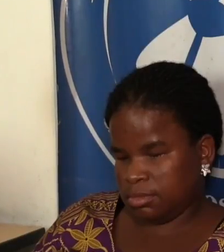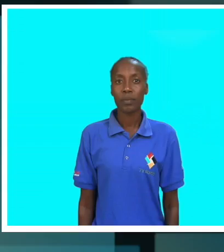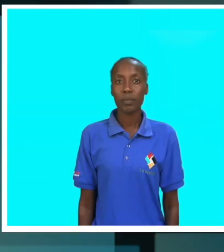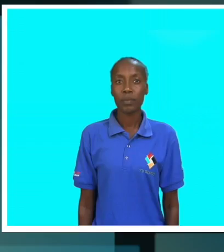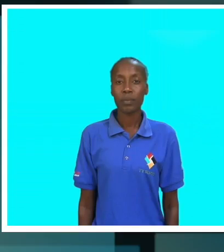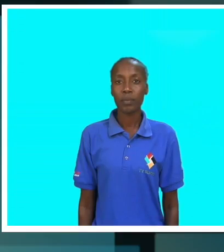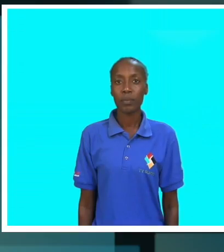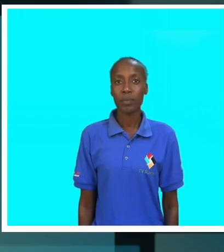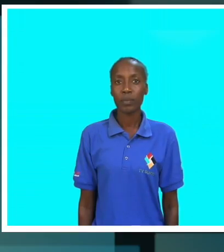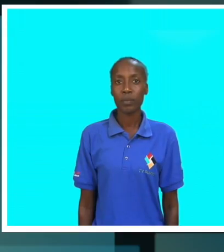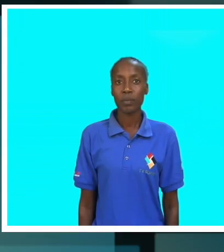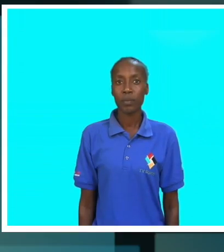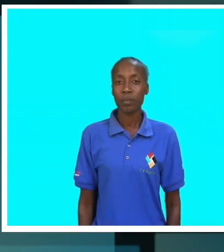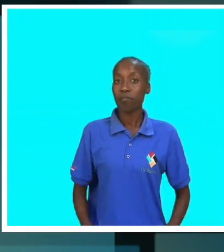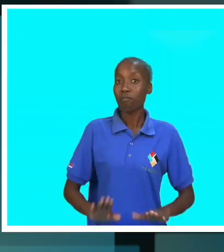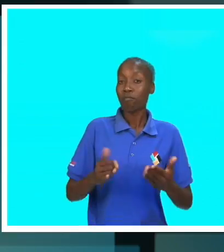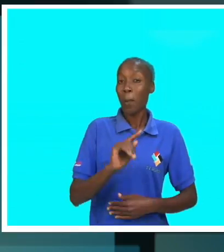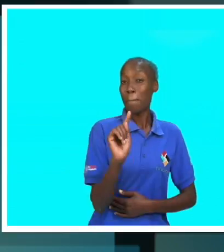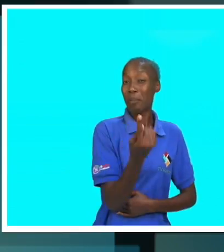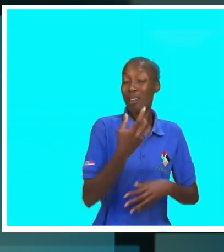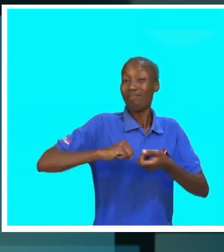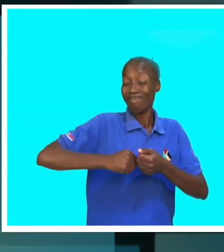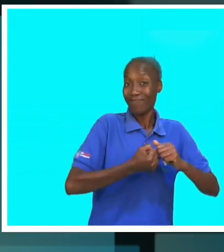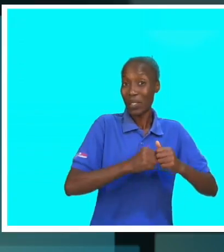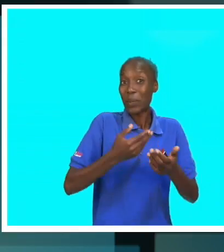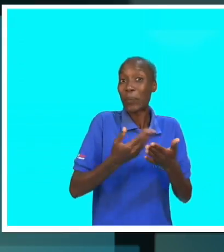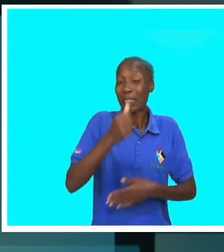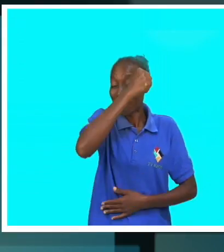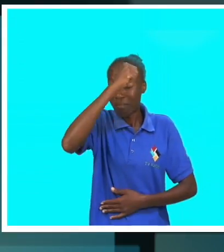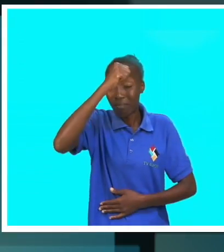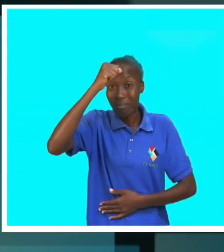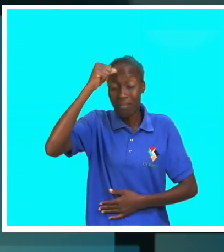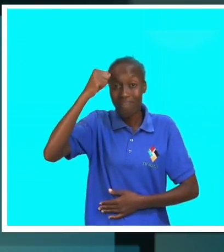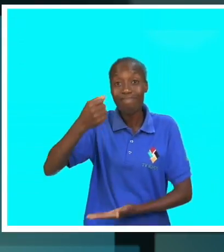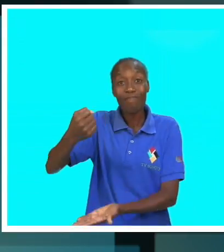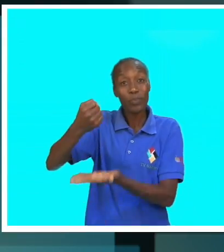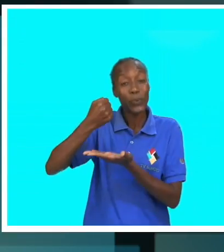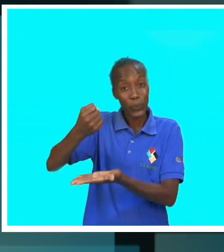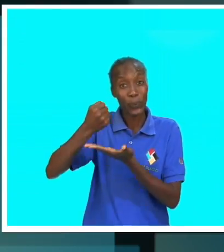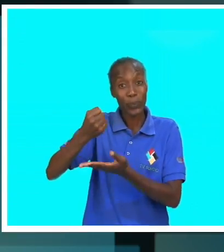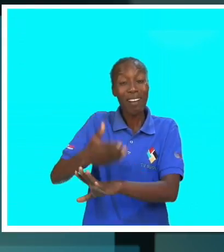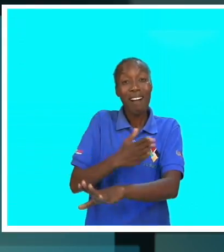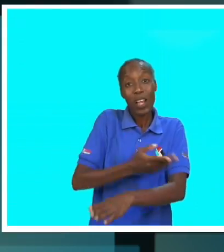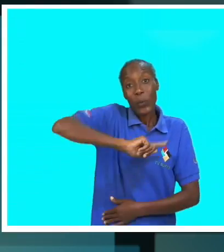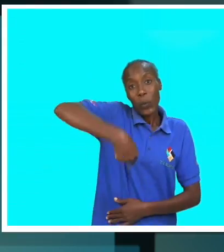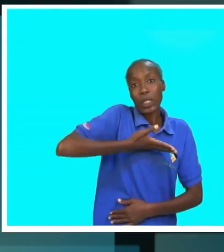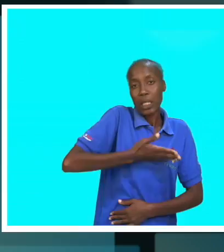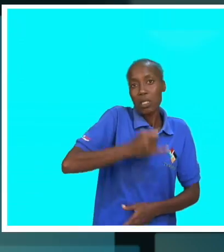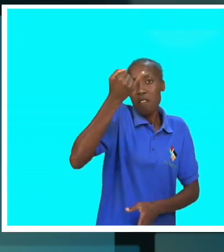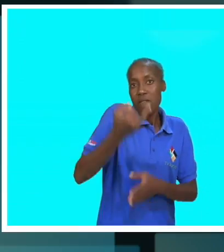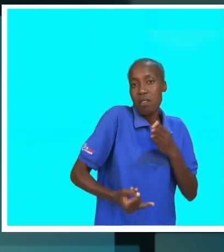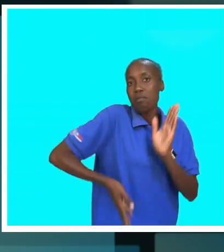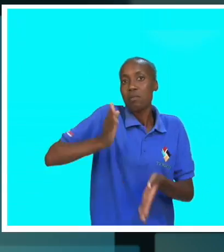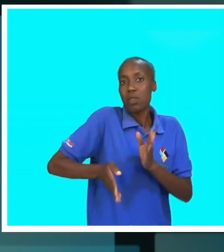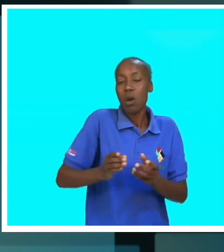humanos. O primeiro desafio são dificuldades financeiras. Era do nosso agrado, se calhar, estar no final de semana